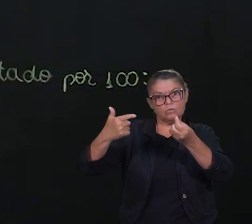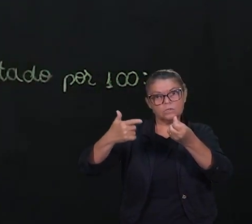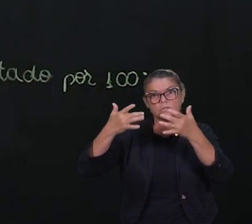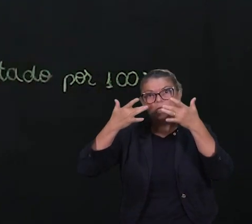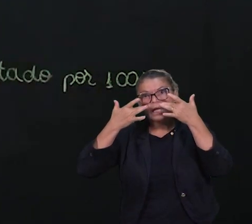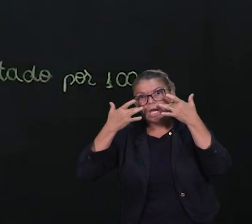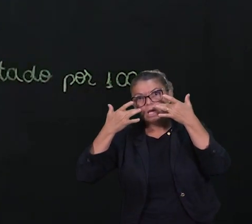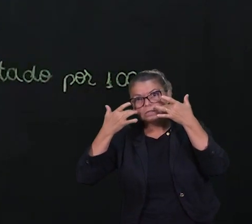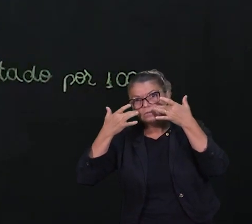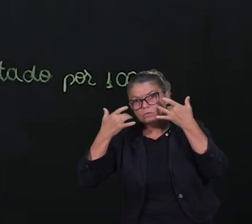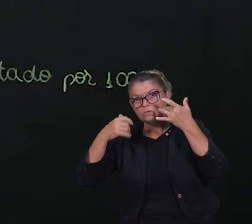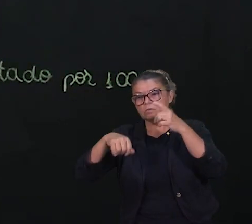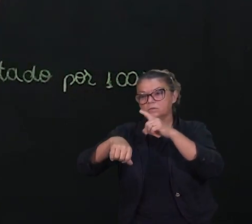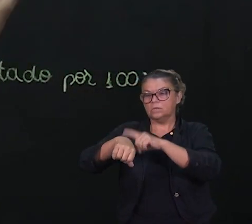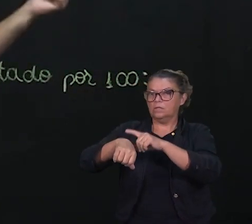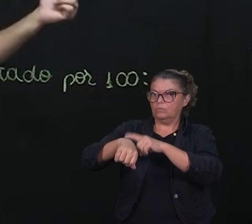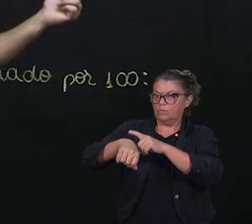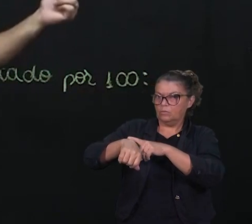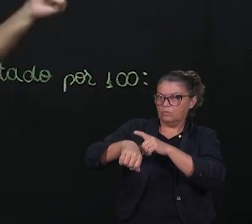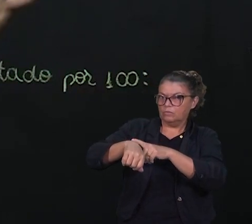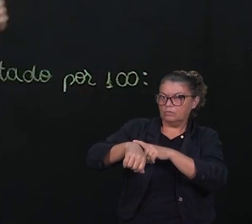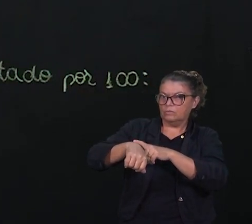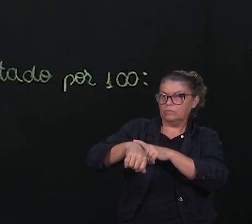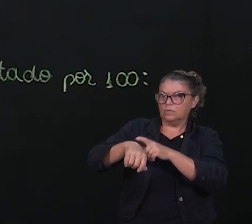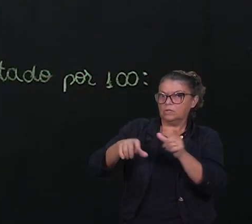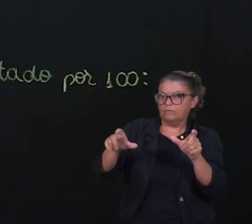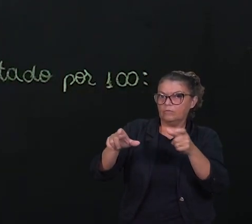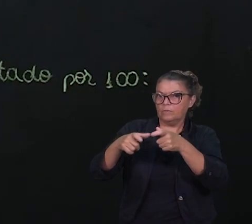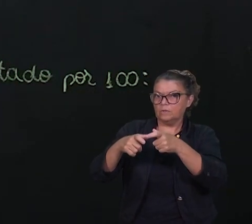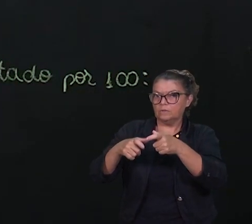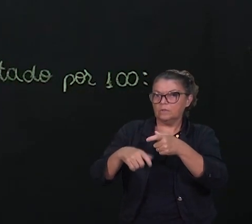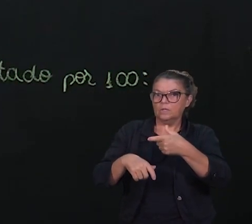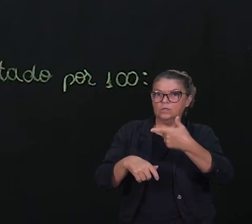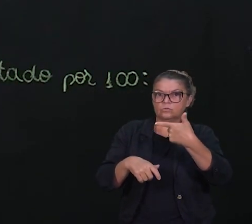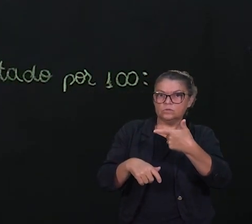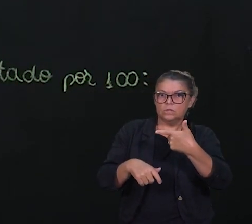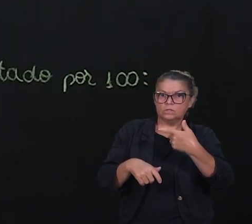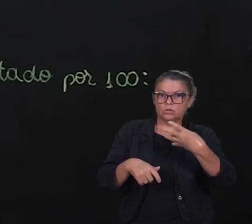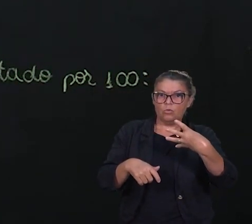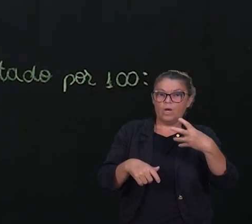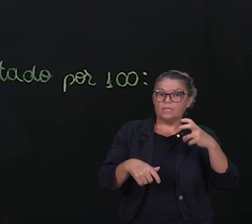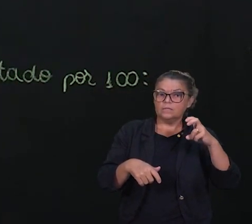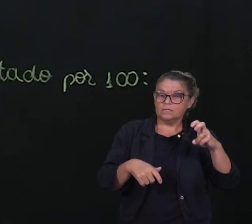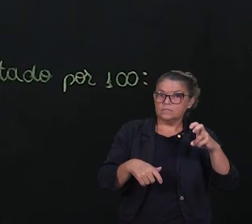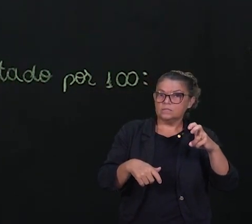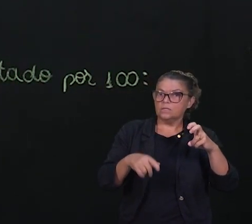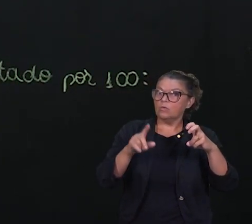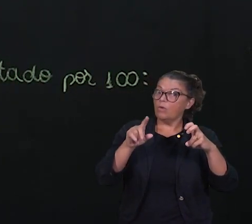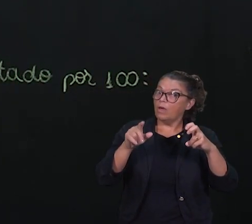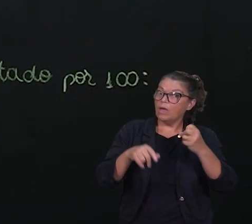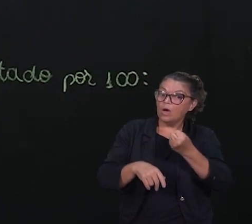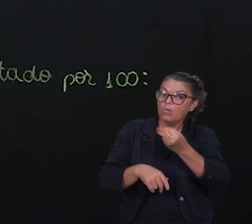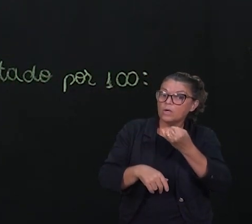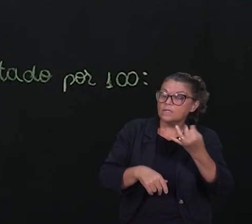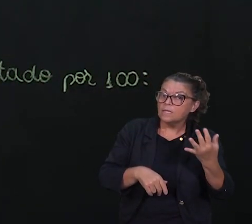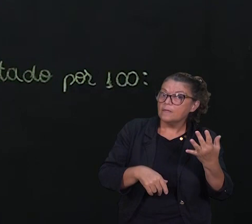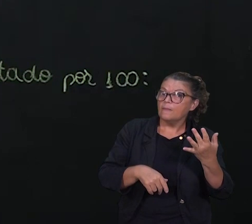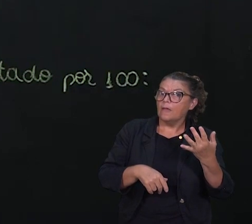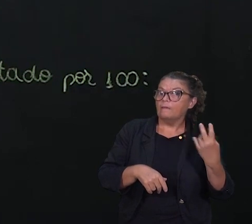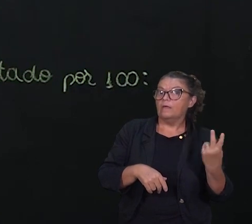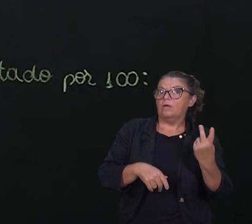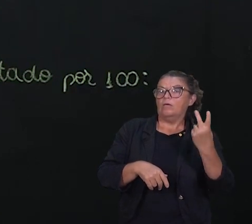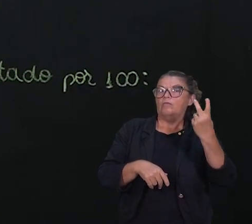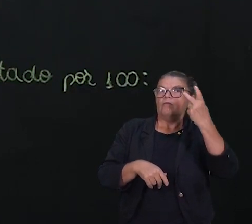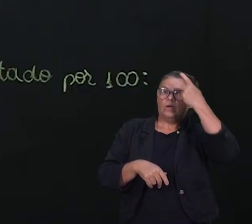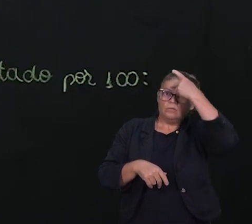outra, ou de uma sessão para outra dessa peça, tá? E 245 é o valor inicial que nós